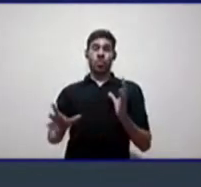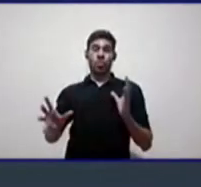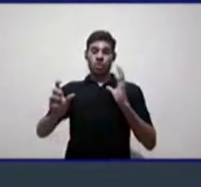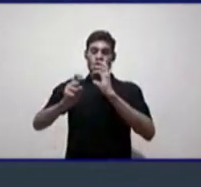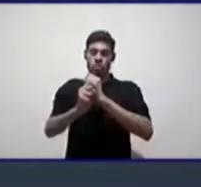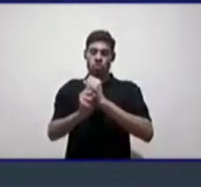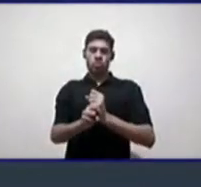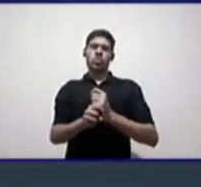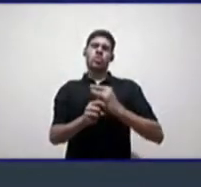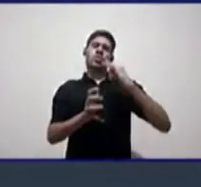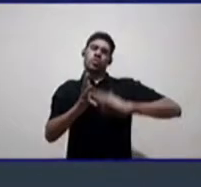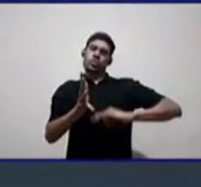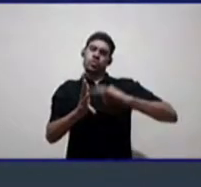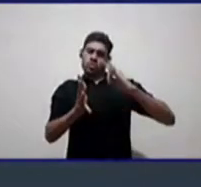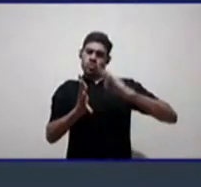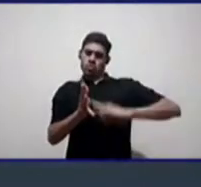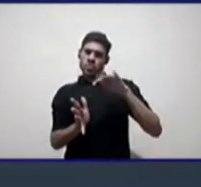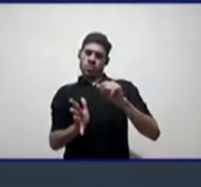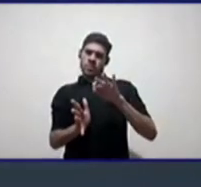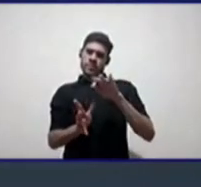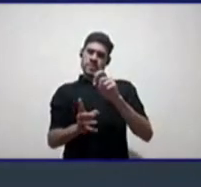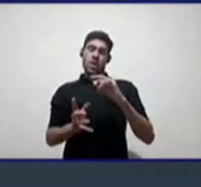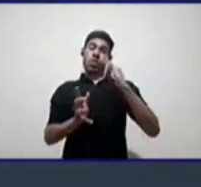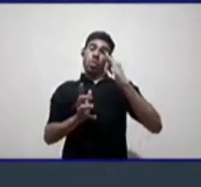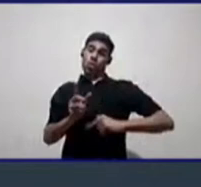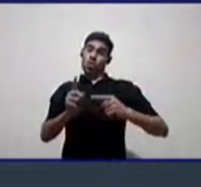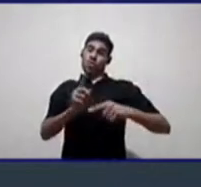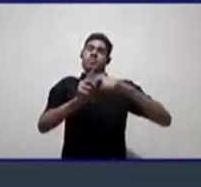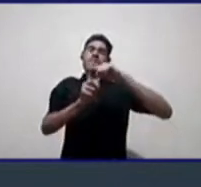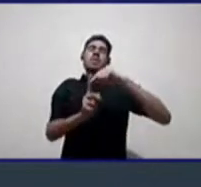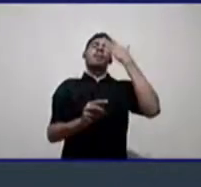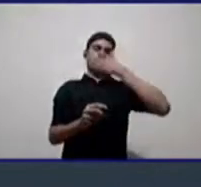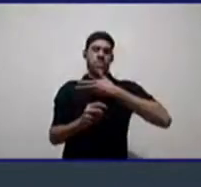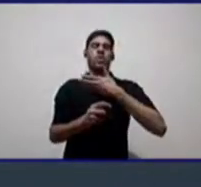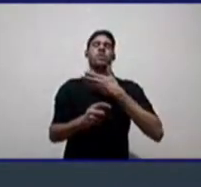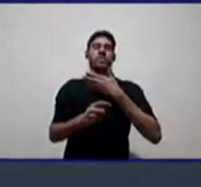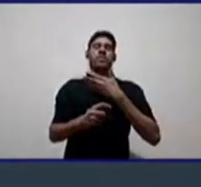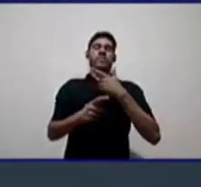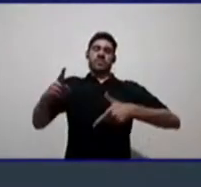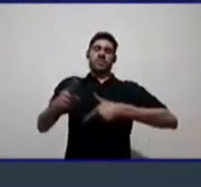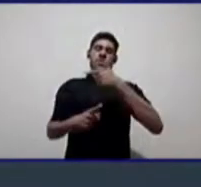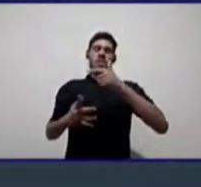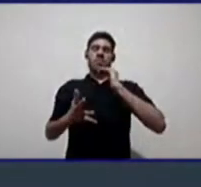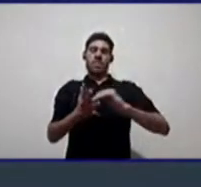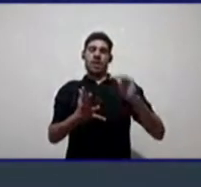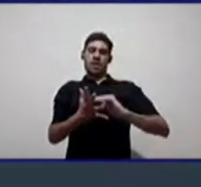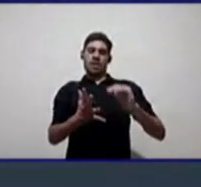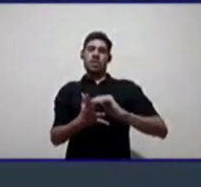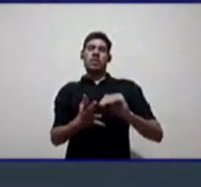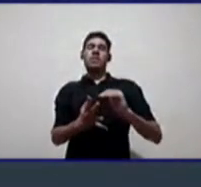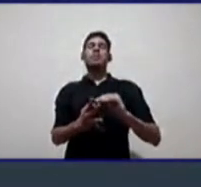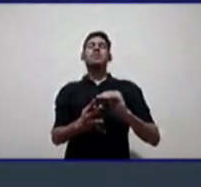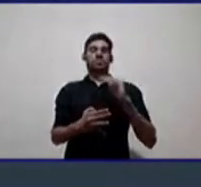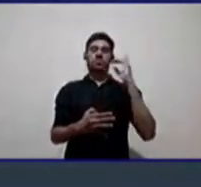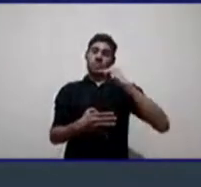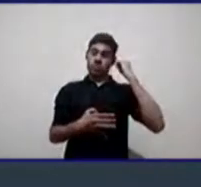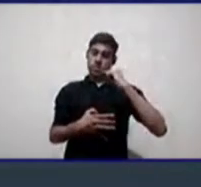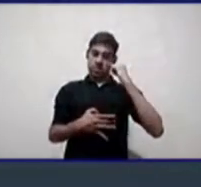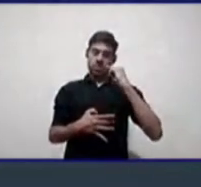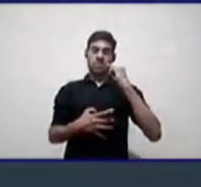notas fiscais e documentos adicionais que comprovam a atuação do referido escritório de advocacia na defesa